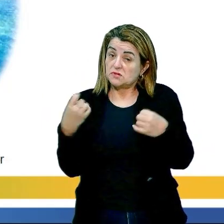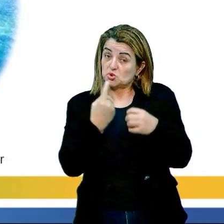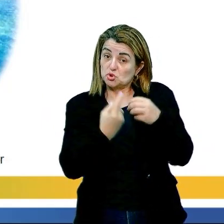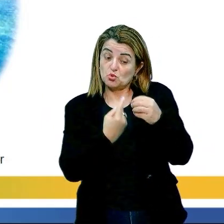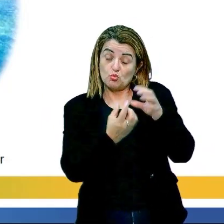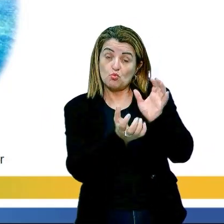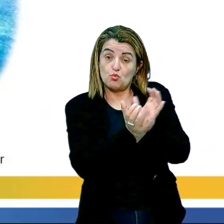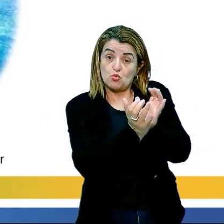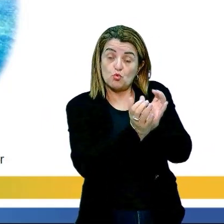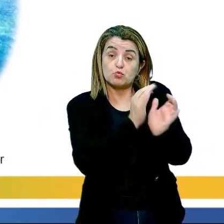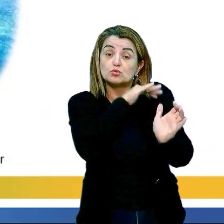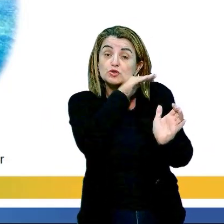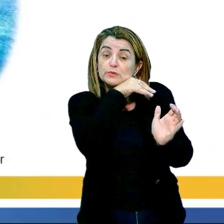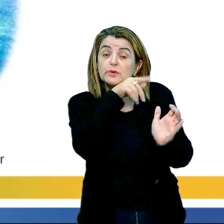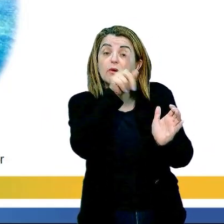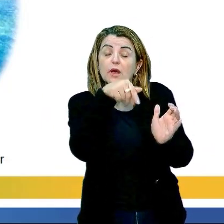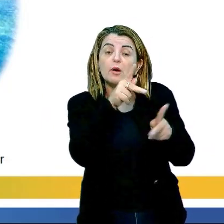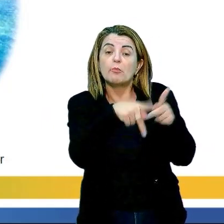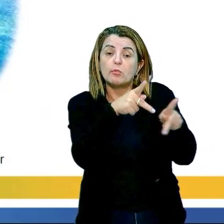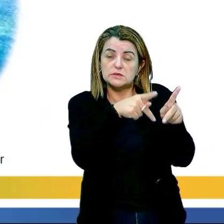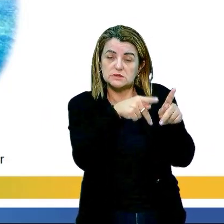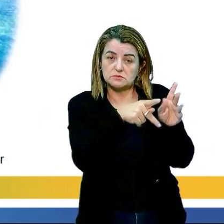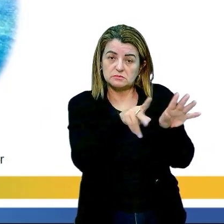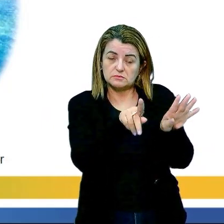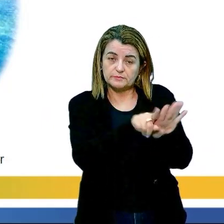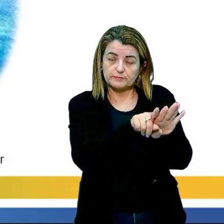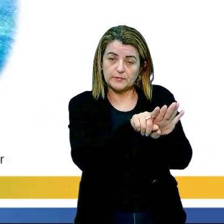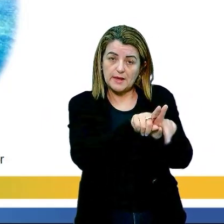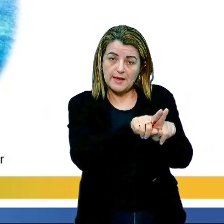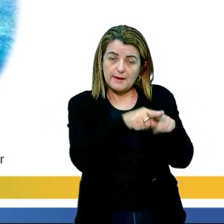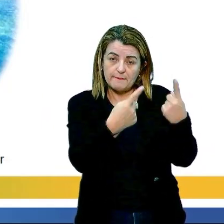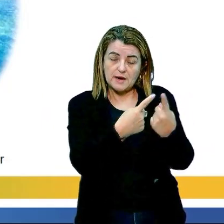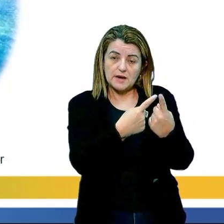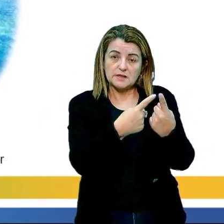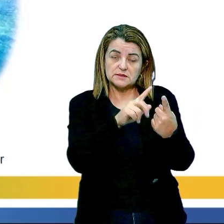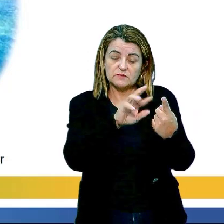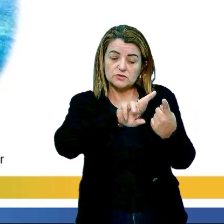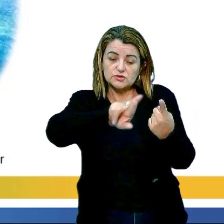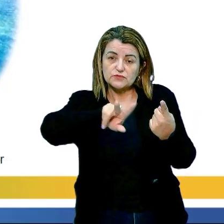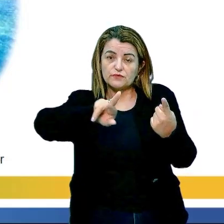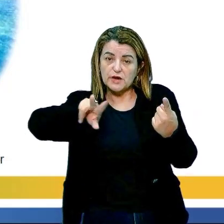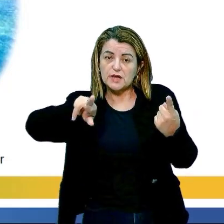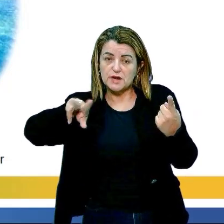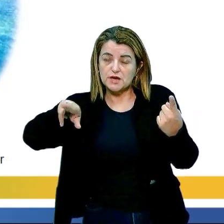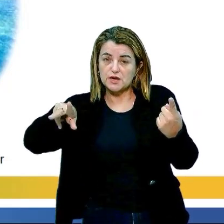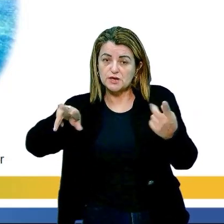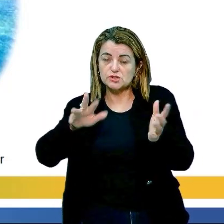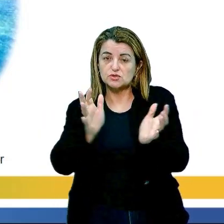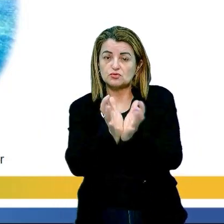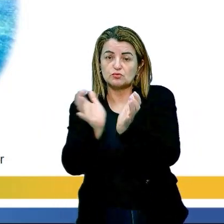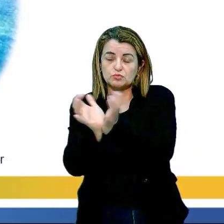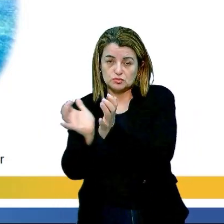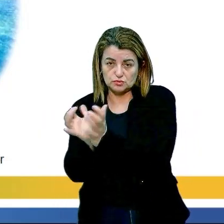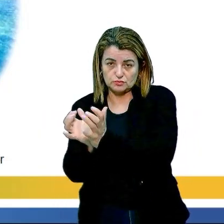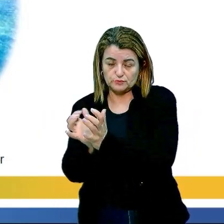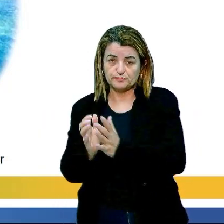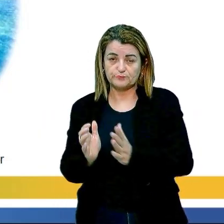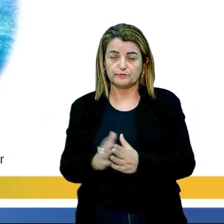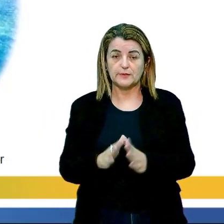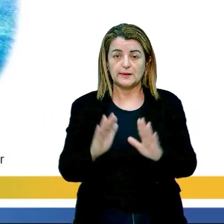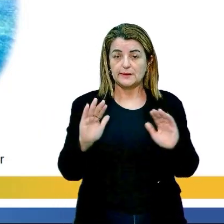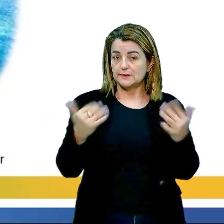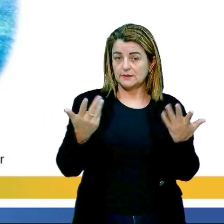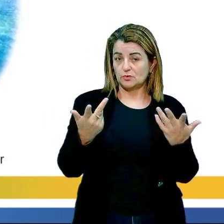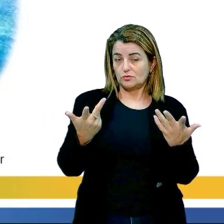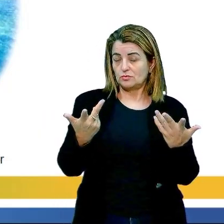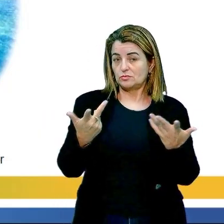um determinado animal, seria uma população. Só que ele está falando das algas também, dos protozoários e também das bactérias. Então,